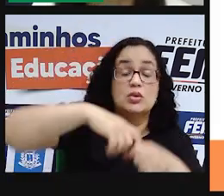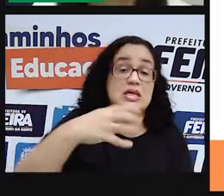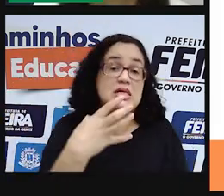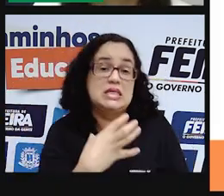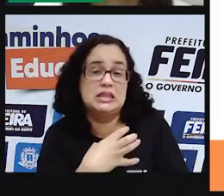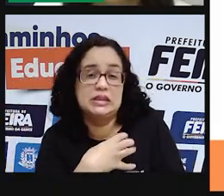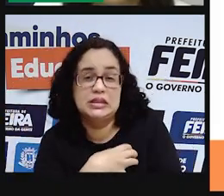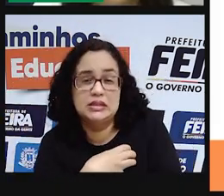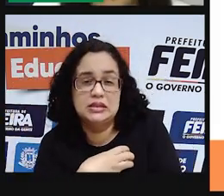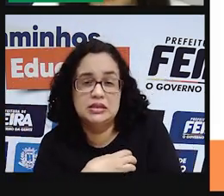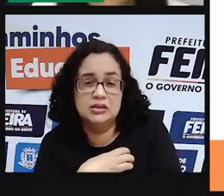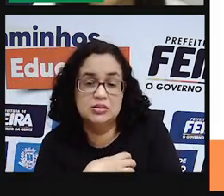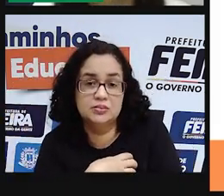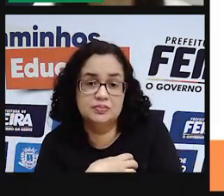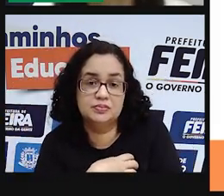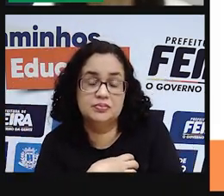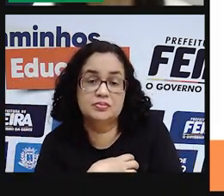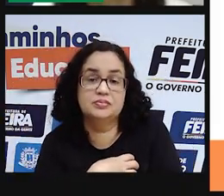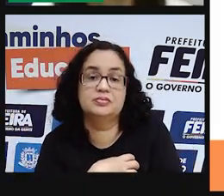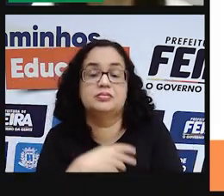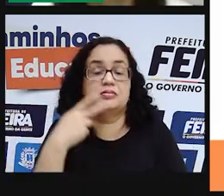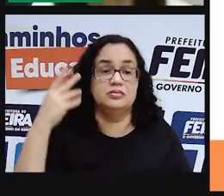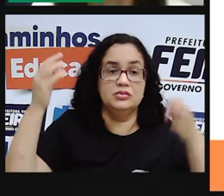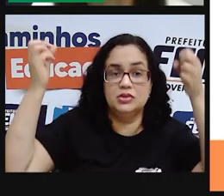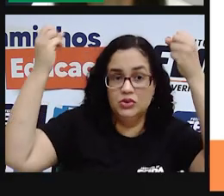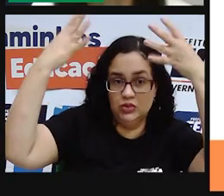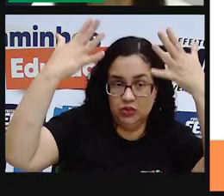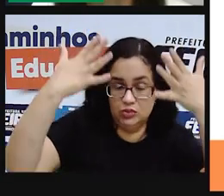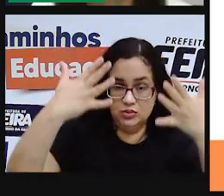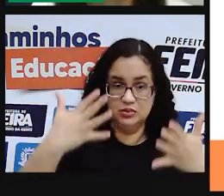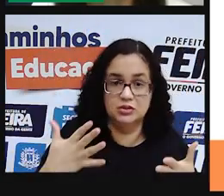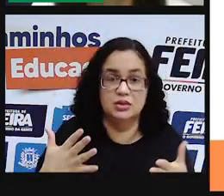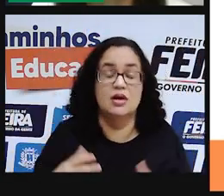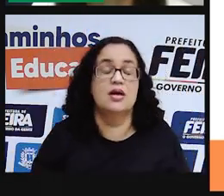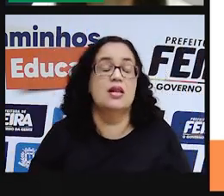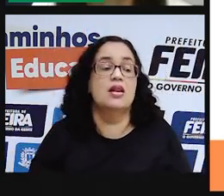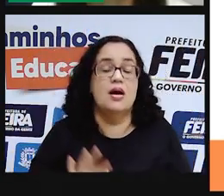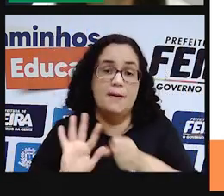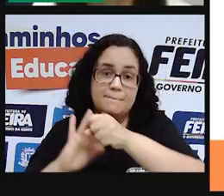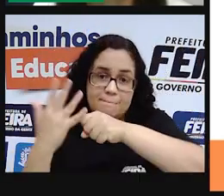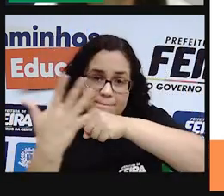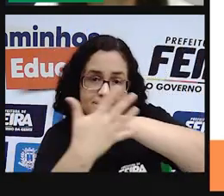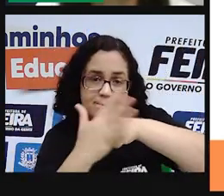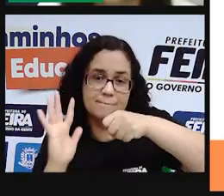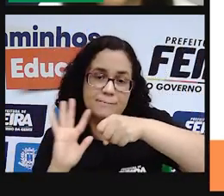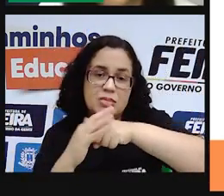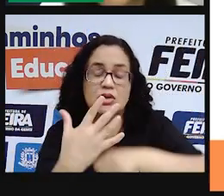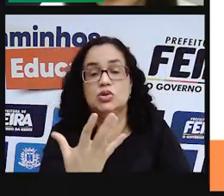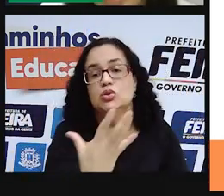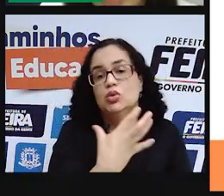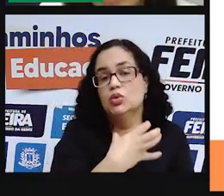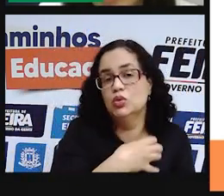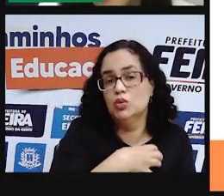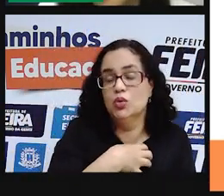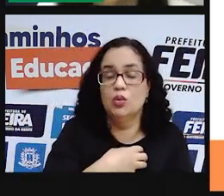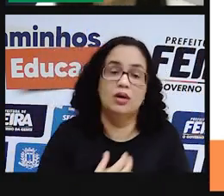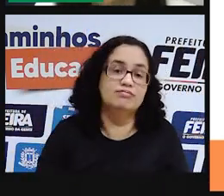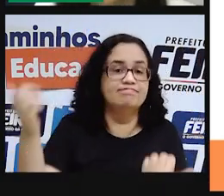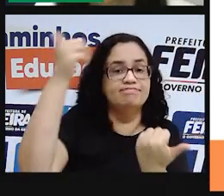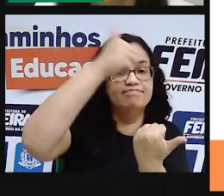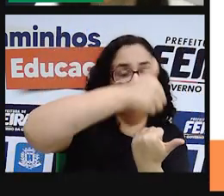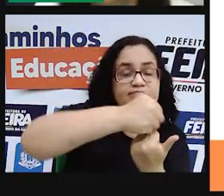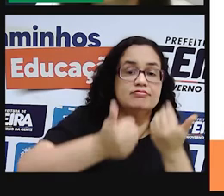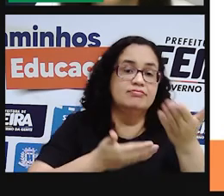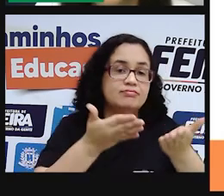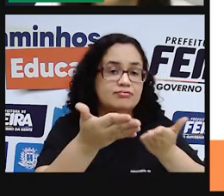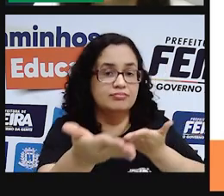sentimento que tanto se fala, não é? Nessa pandemia, que é a empatia. É eu me colocar no lugar do outro,